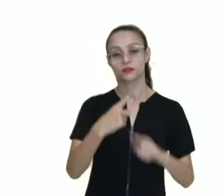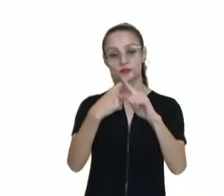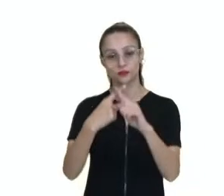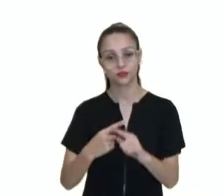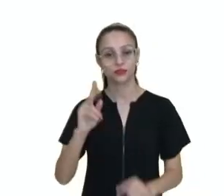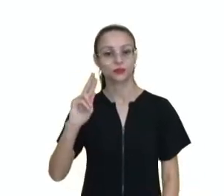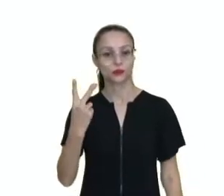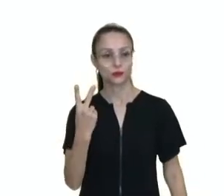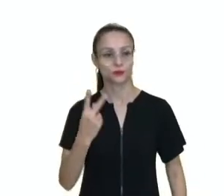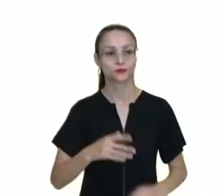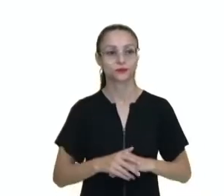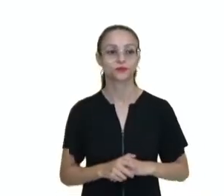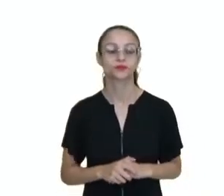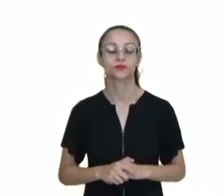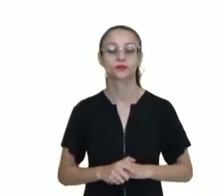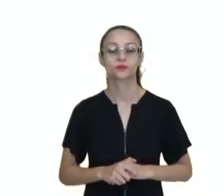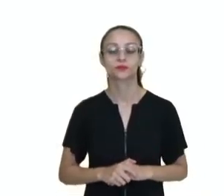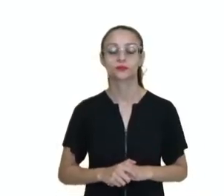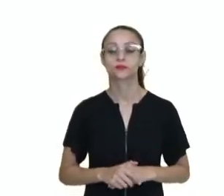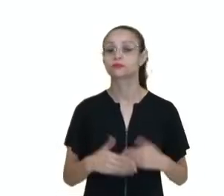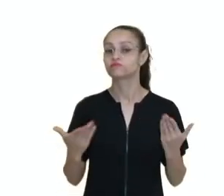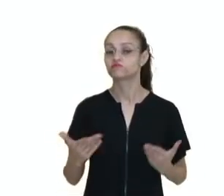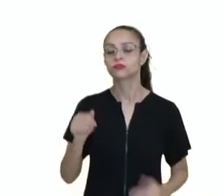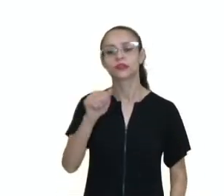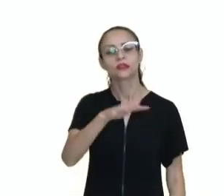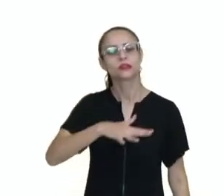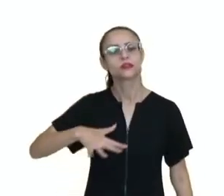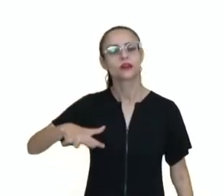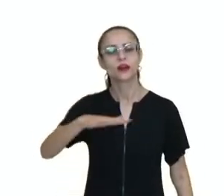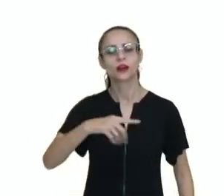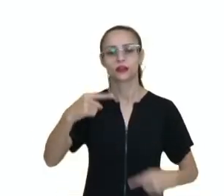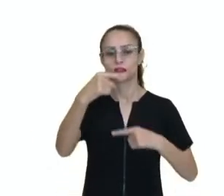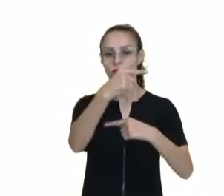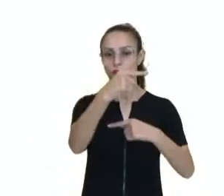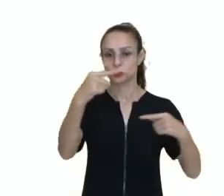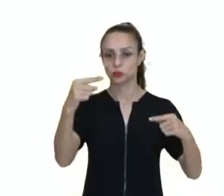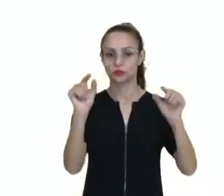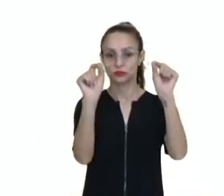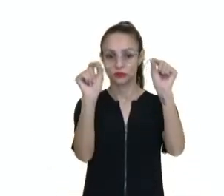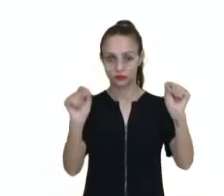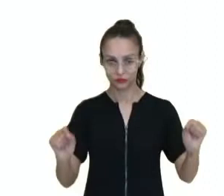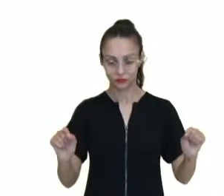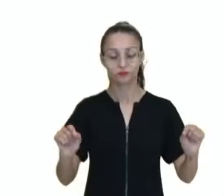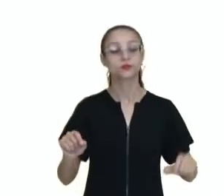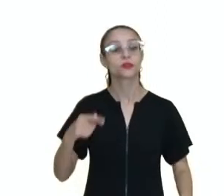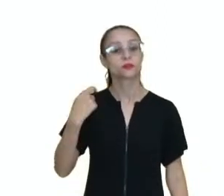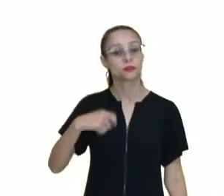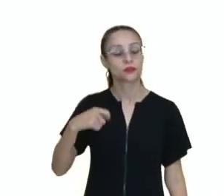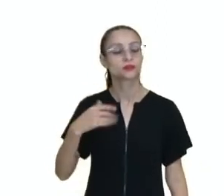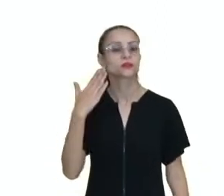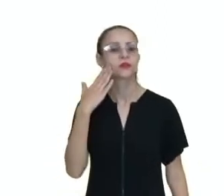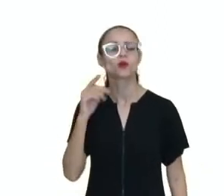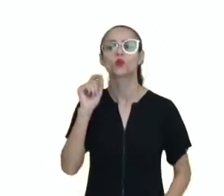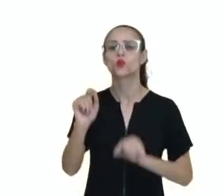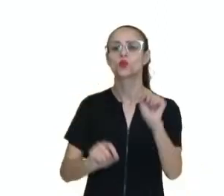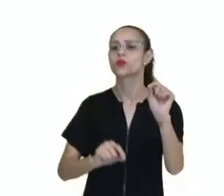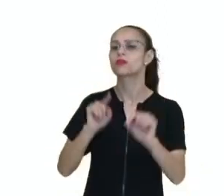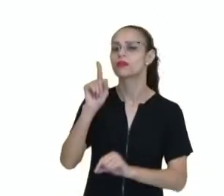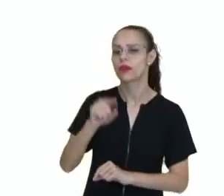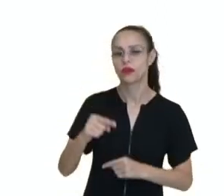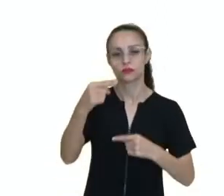altura Ok e a hora do trapézio bom primeiro temos que definir o que é eu